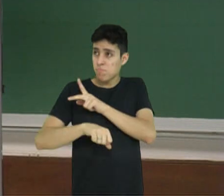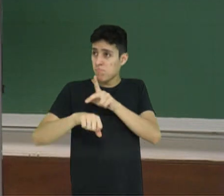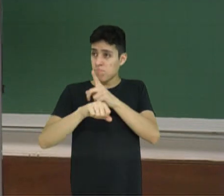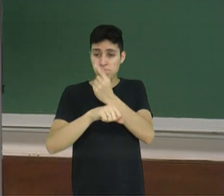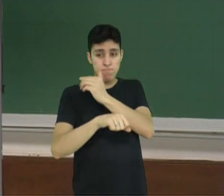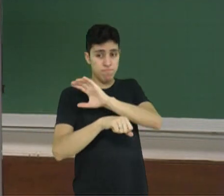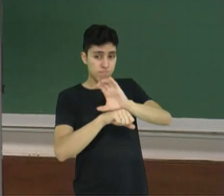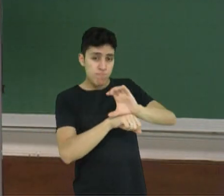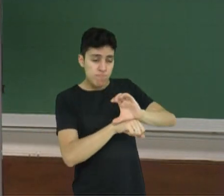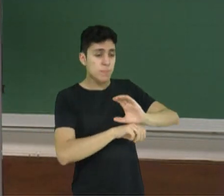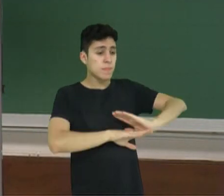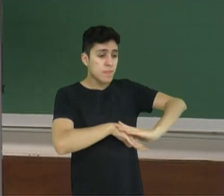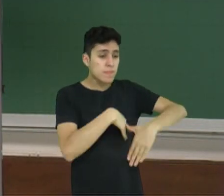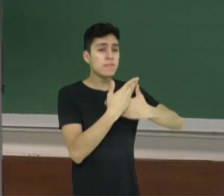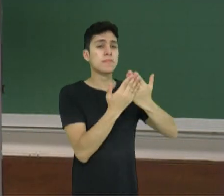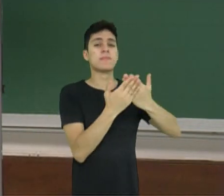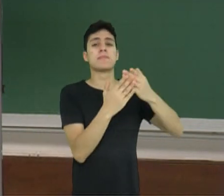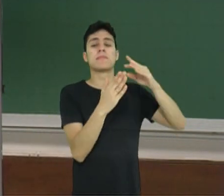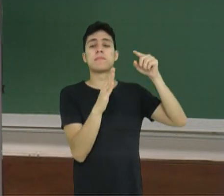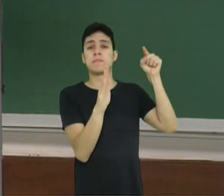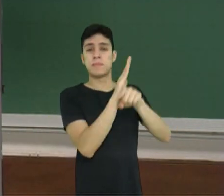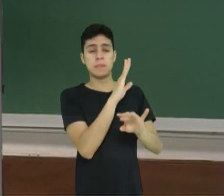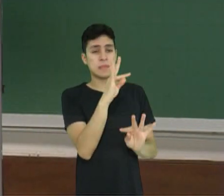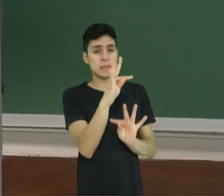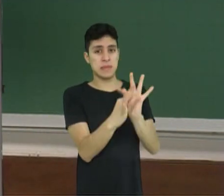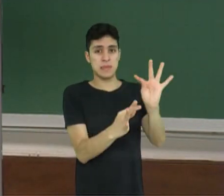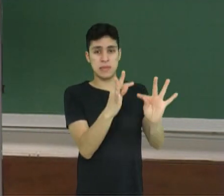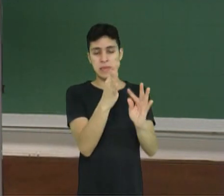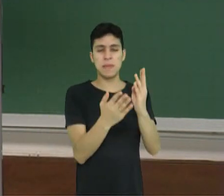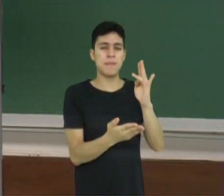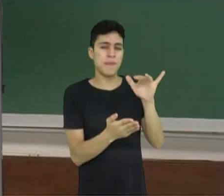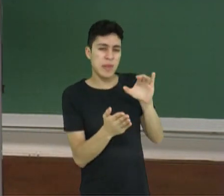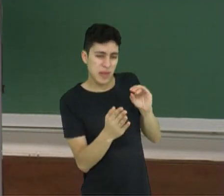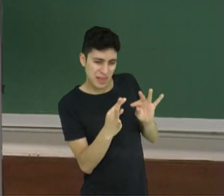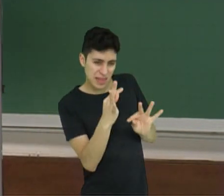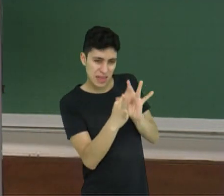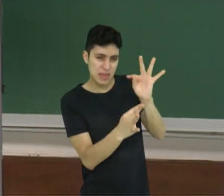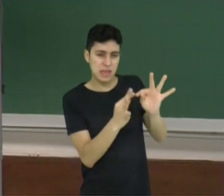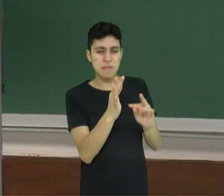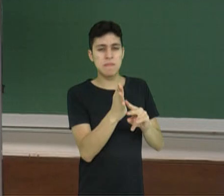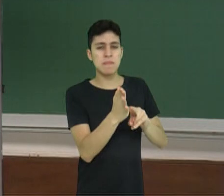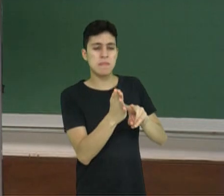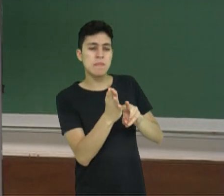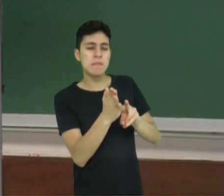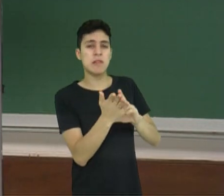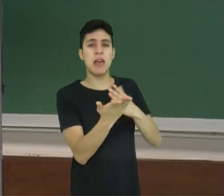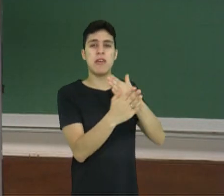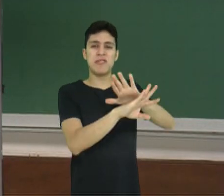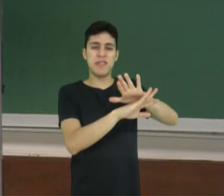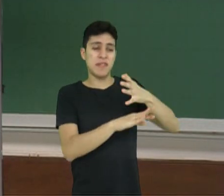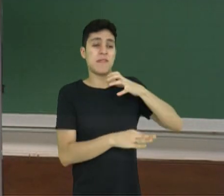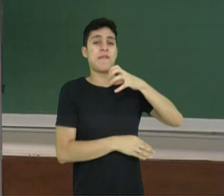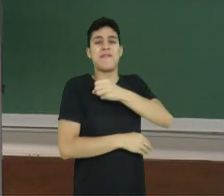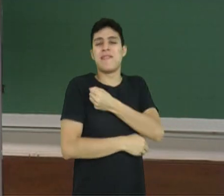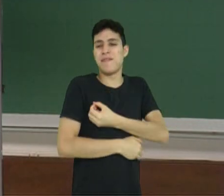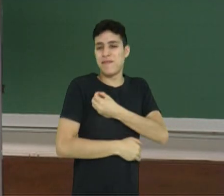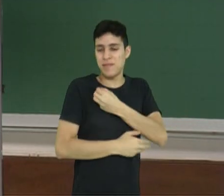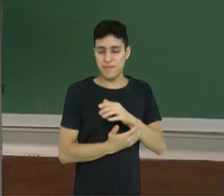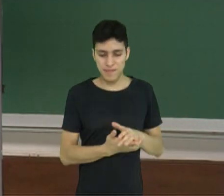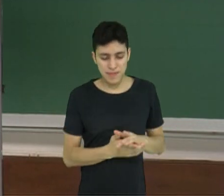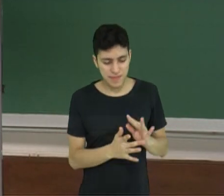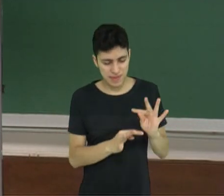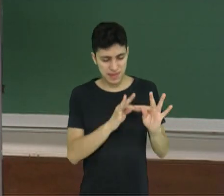desenvolvimento é em tecnologia de ponta, robótica, biotecnologia, né, que tem salvado tantas vidas aí, tecnologia da informação,